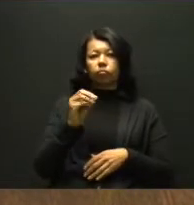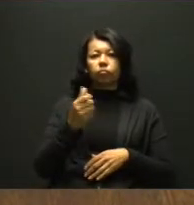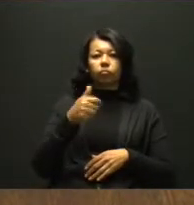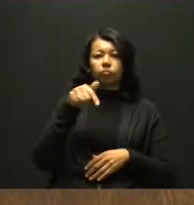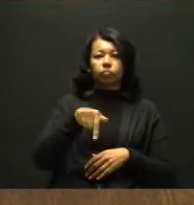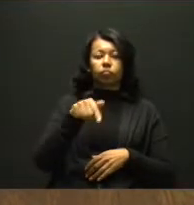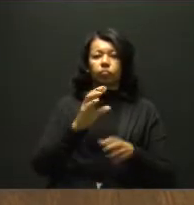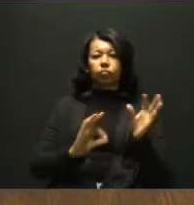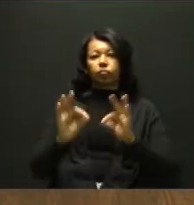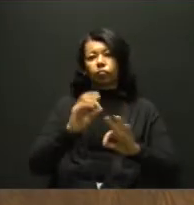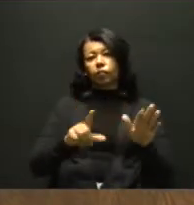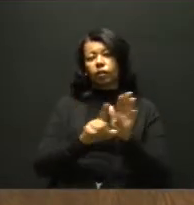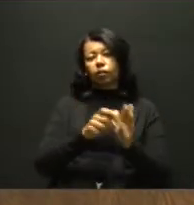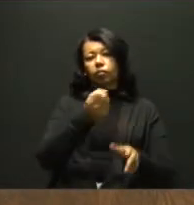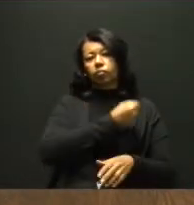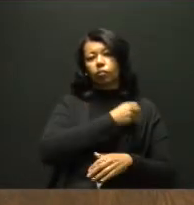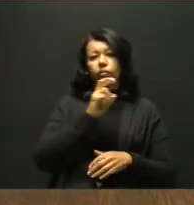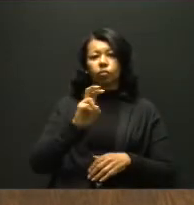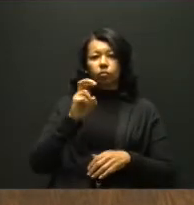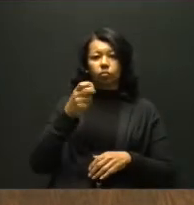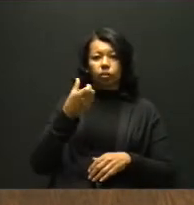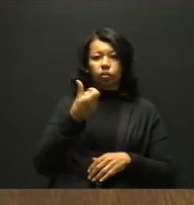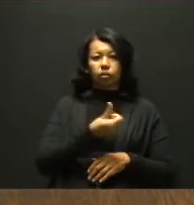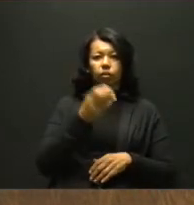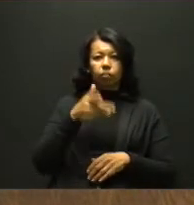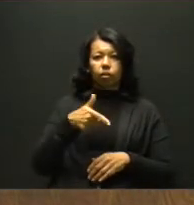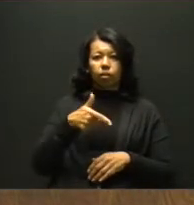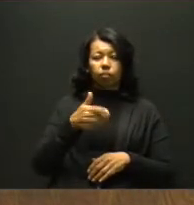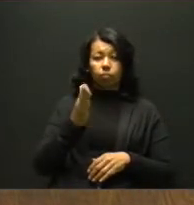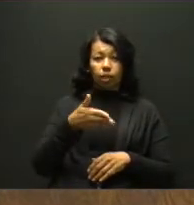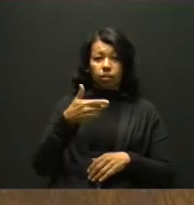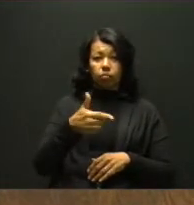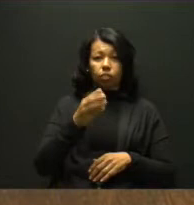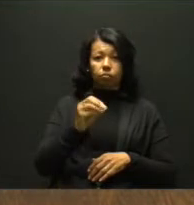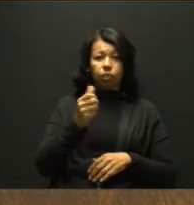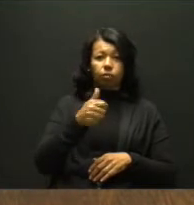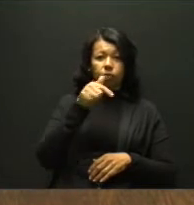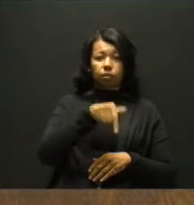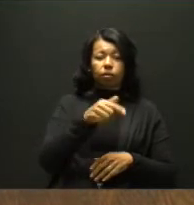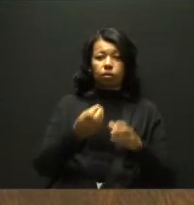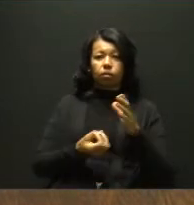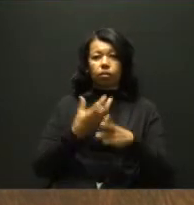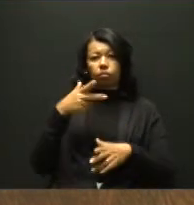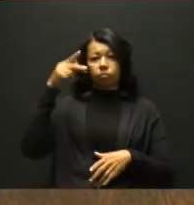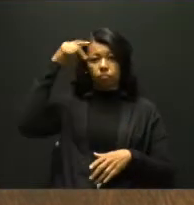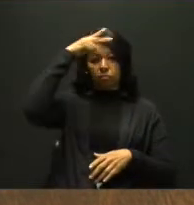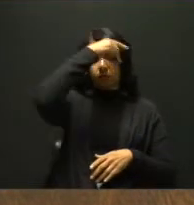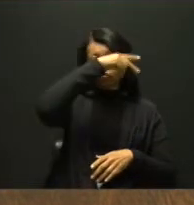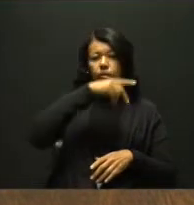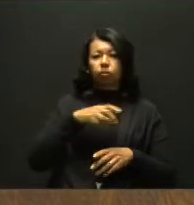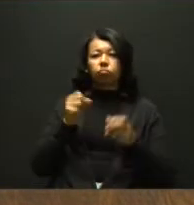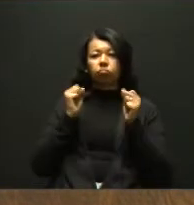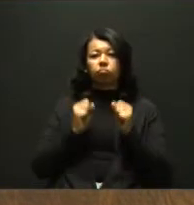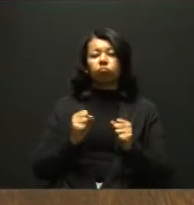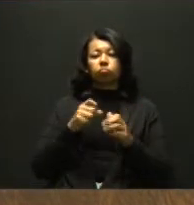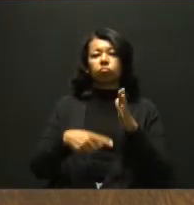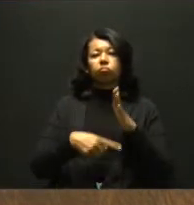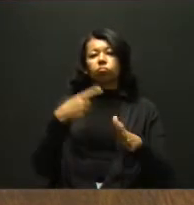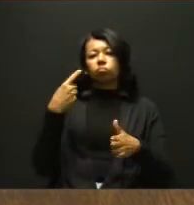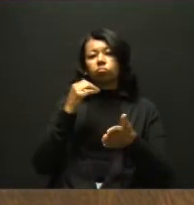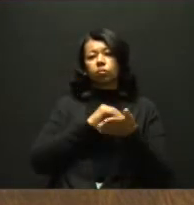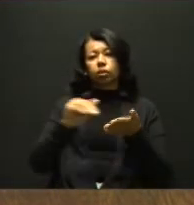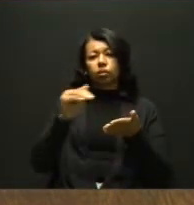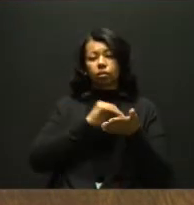projeto de lei número 56 2017 autoria poder executivo o primeiro secretário